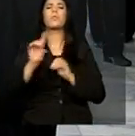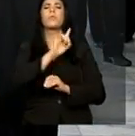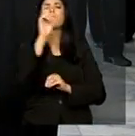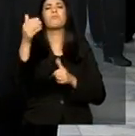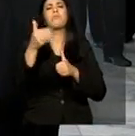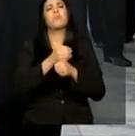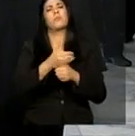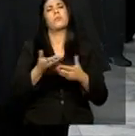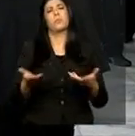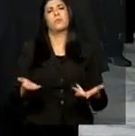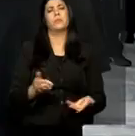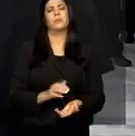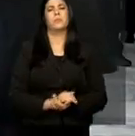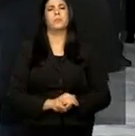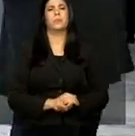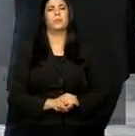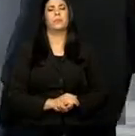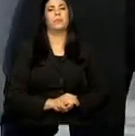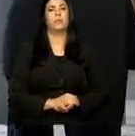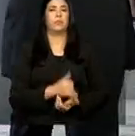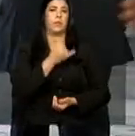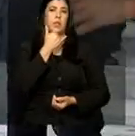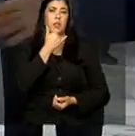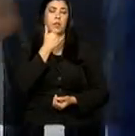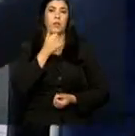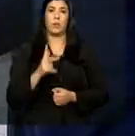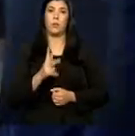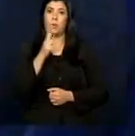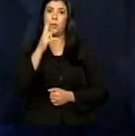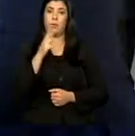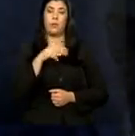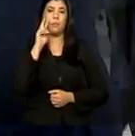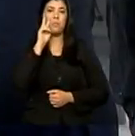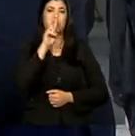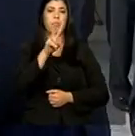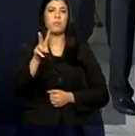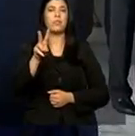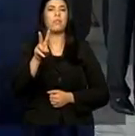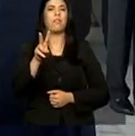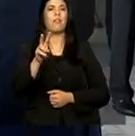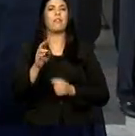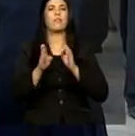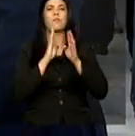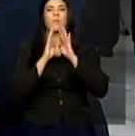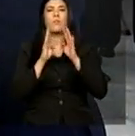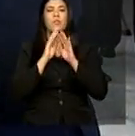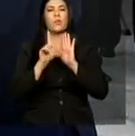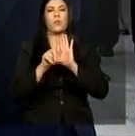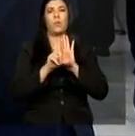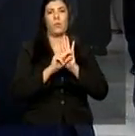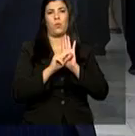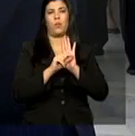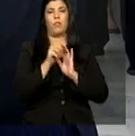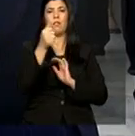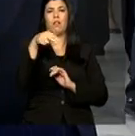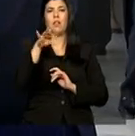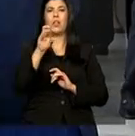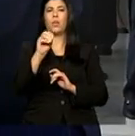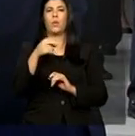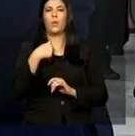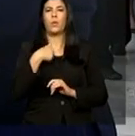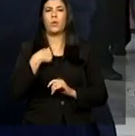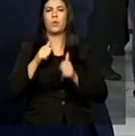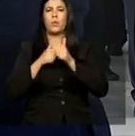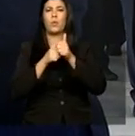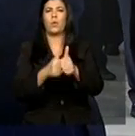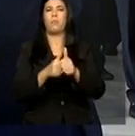qualquer. Bom, eu vou interromper para dar mais um giro pelas redes sociais. Twitter, Antônio Rocha. Estou acompanhando a posse da